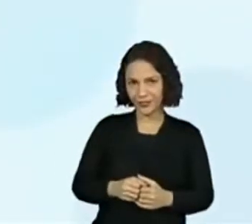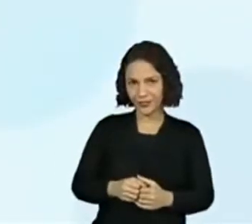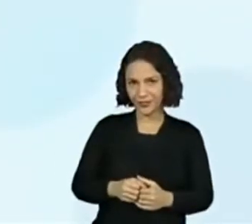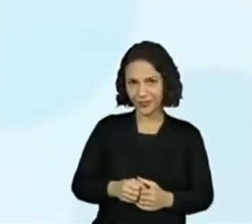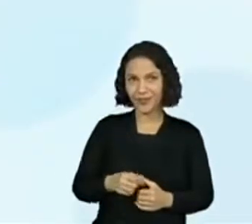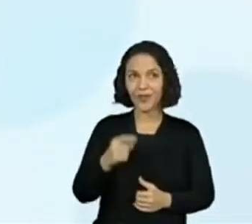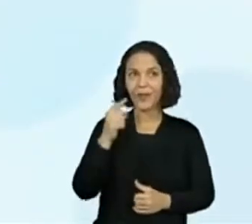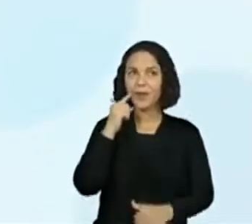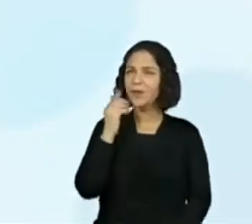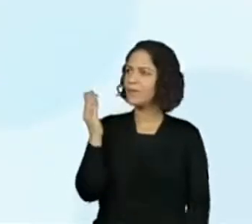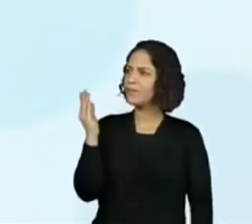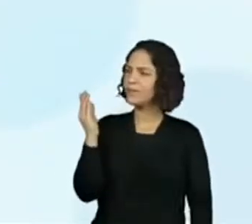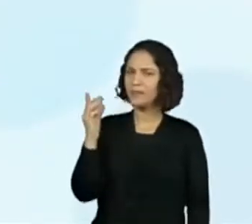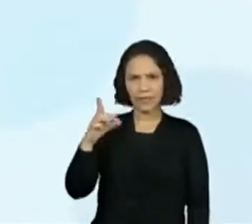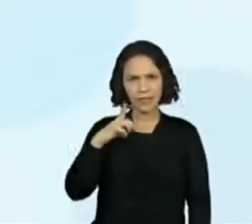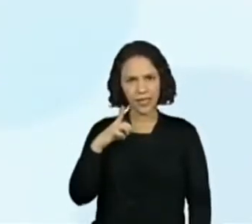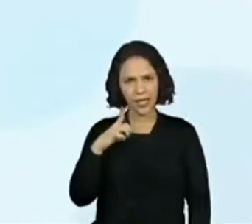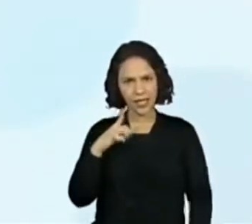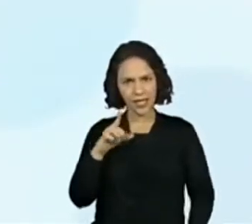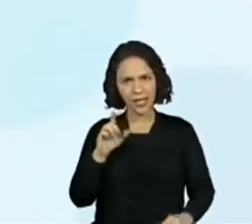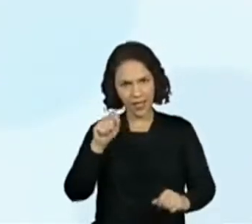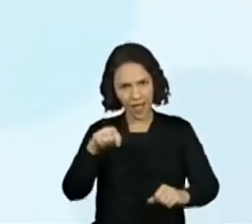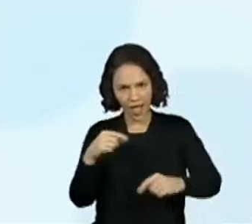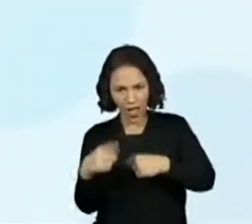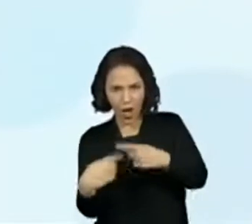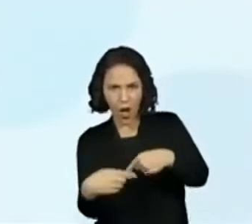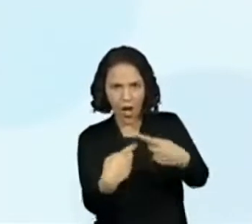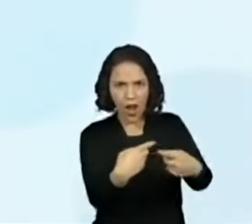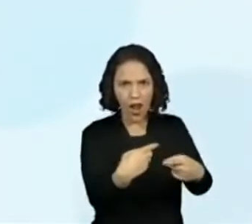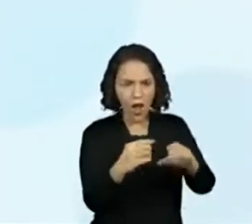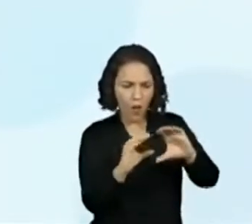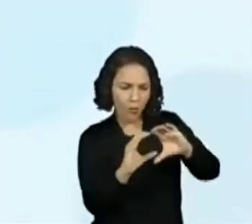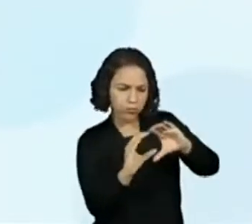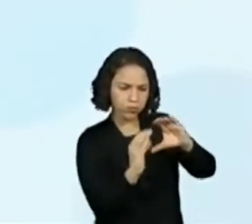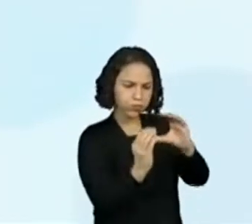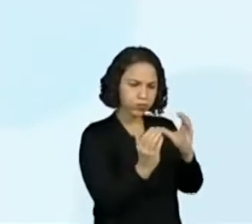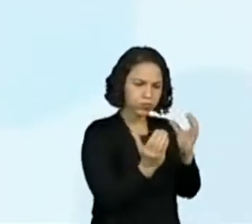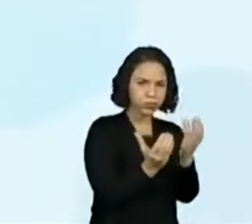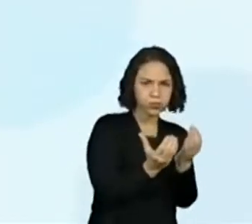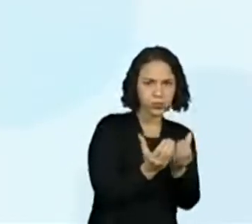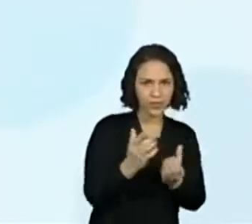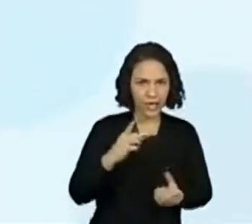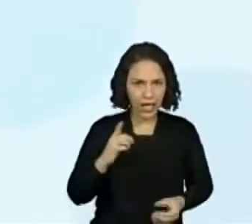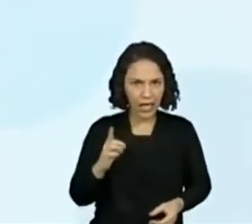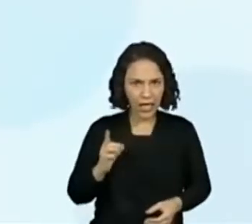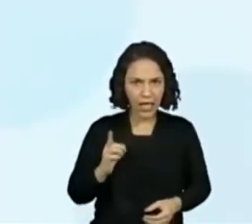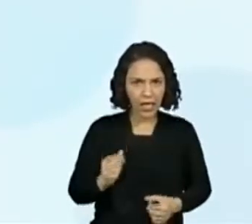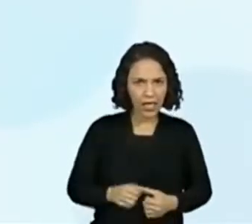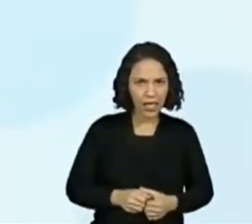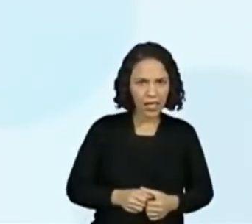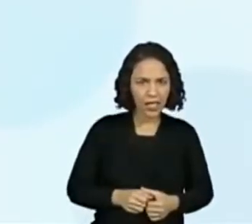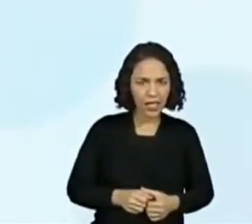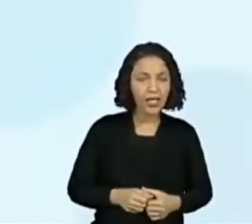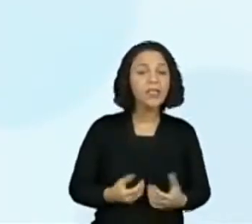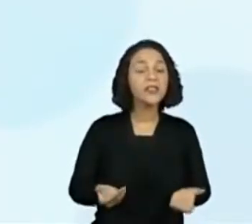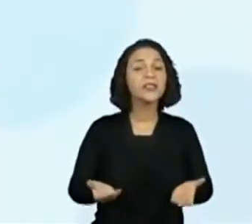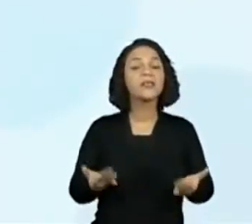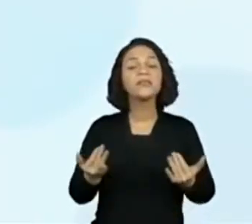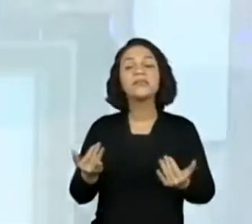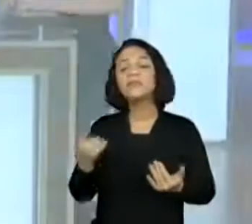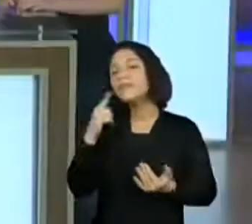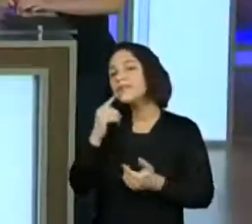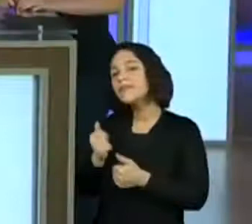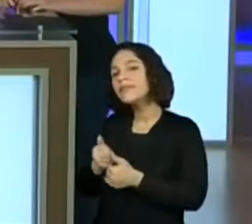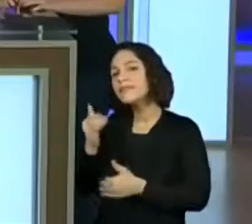de leite, é arredondada ou não é arredondada? Coloquem aí pra gente. Pode escrever. Ah lá, ela já